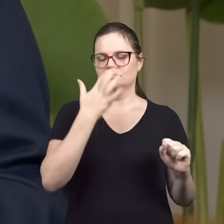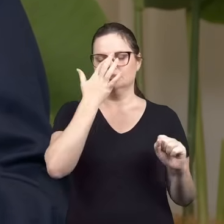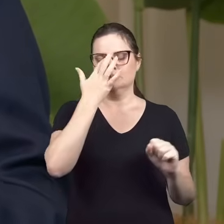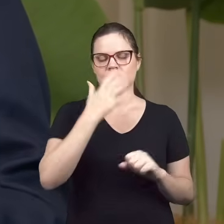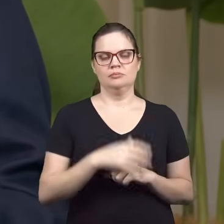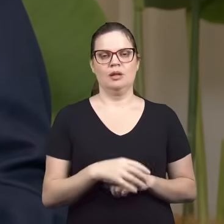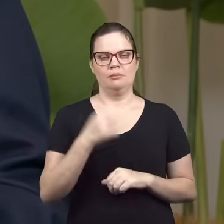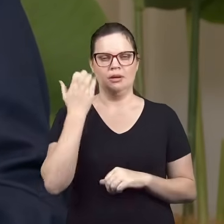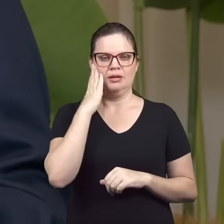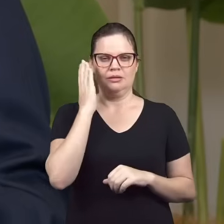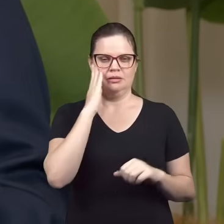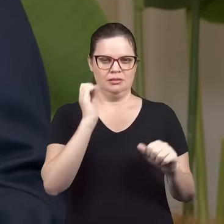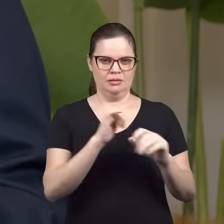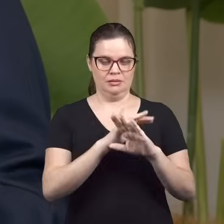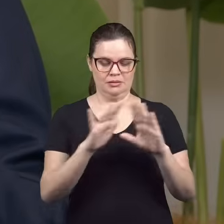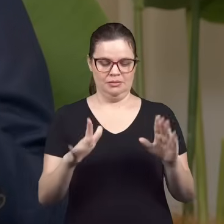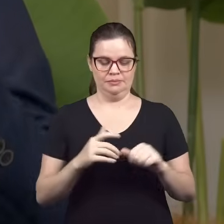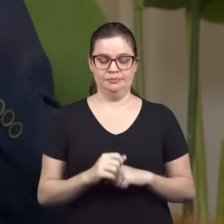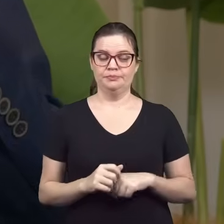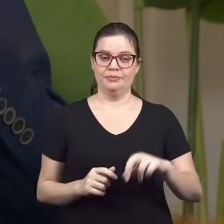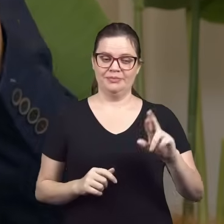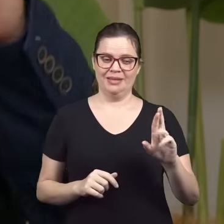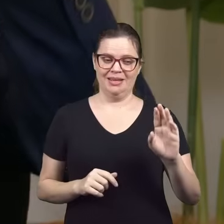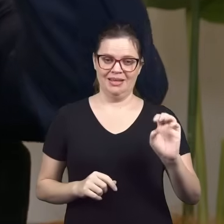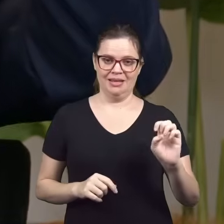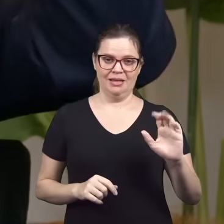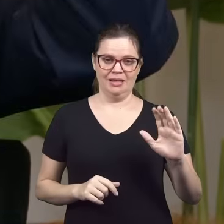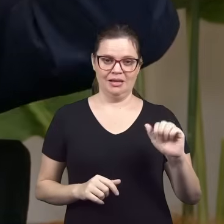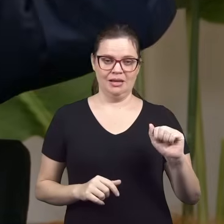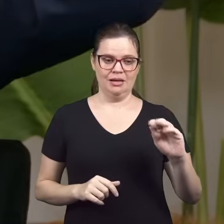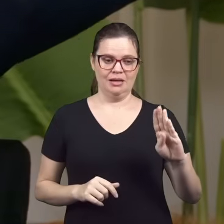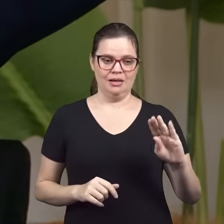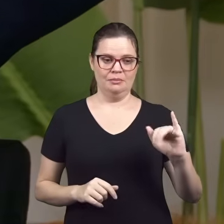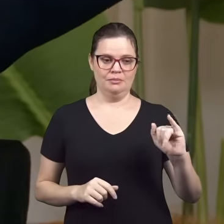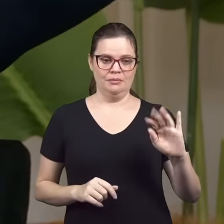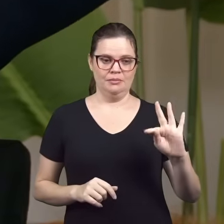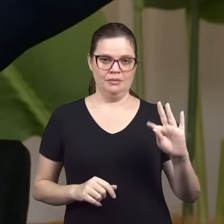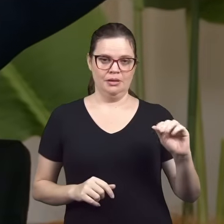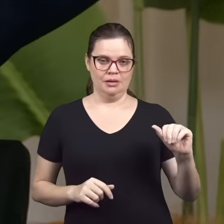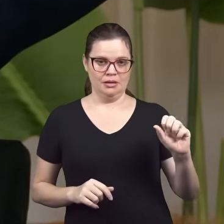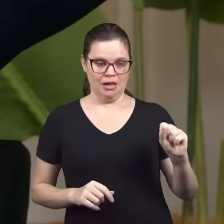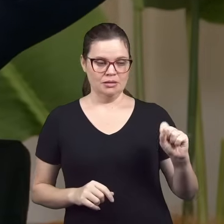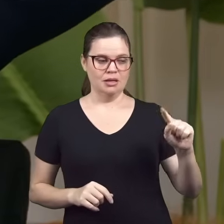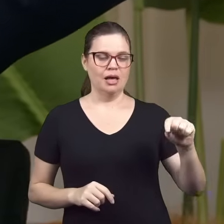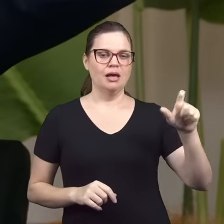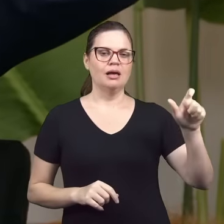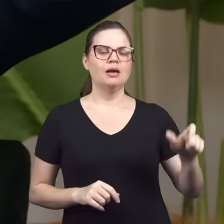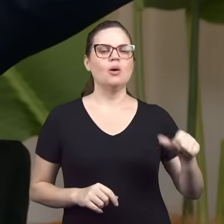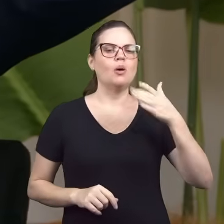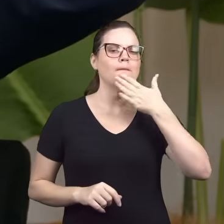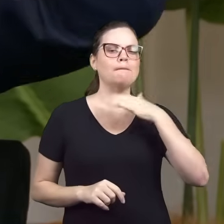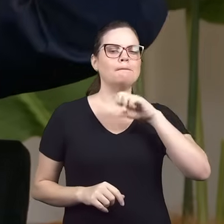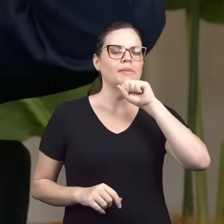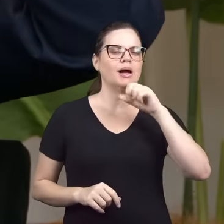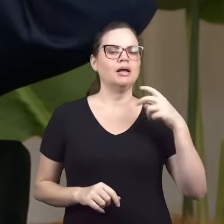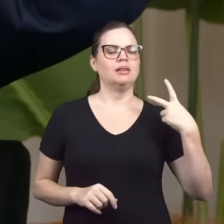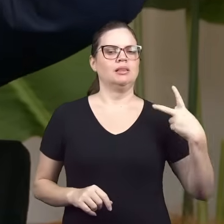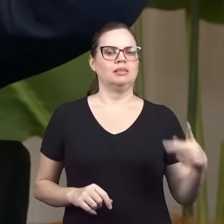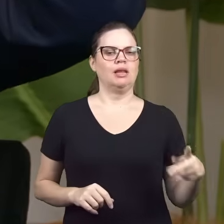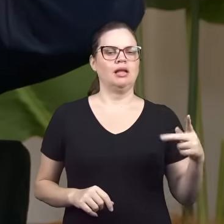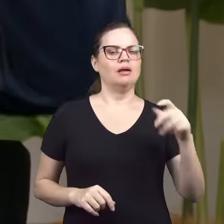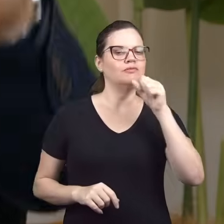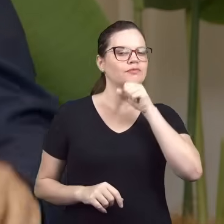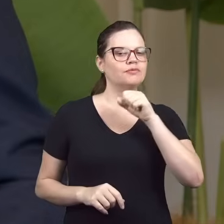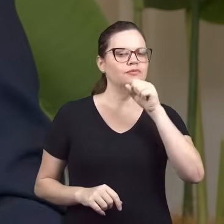para esclarecimento, os recabitas, eles eram filhos de um patriarca ali, podemos assim dizer, né? Um